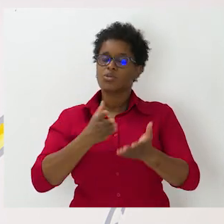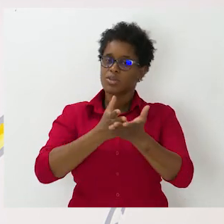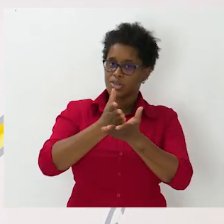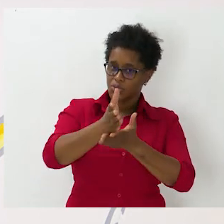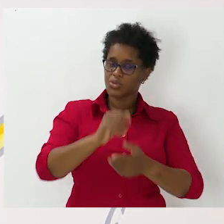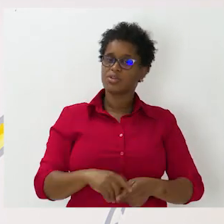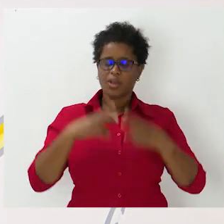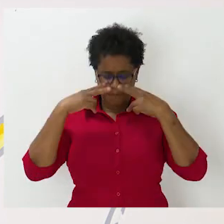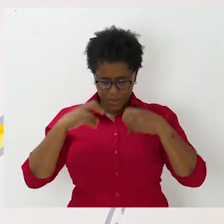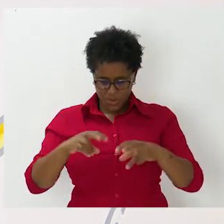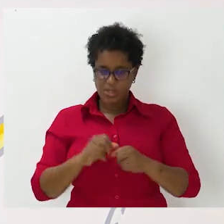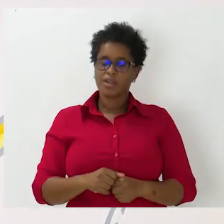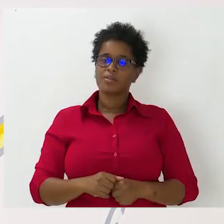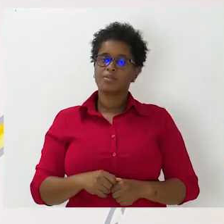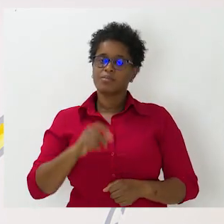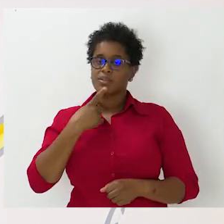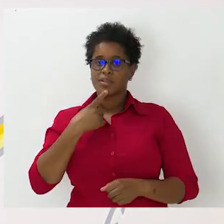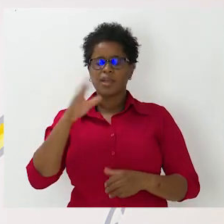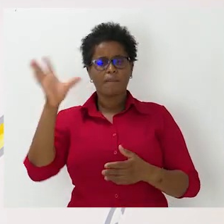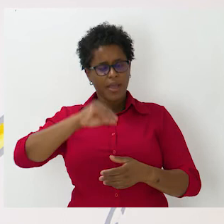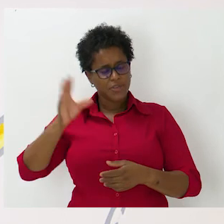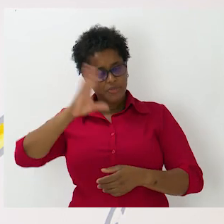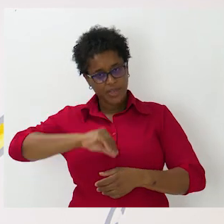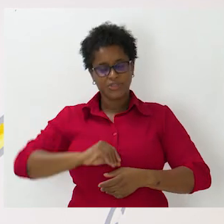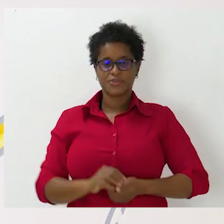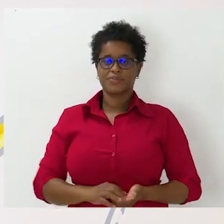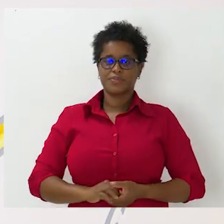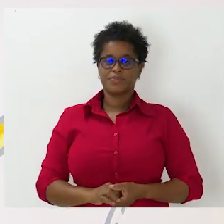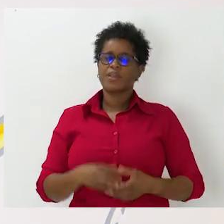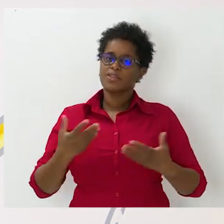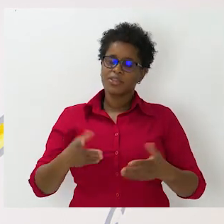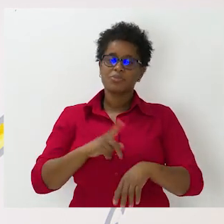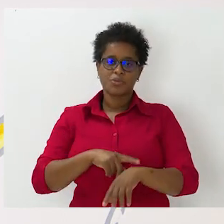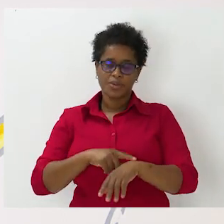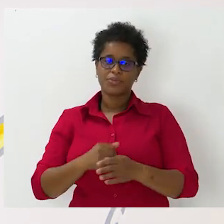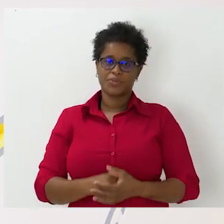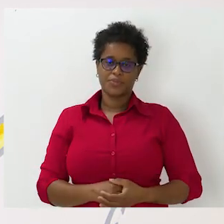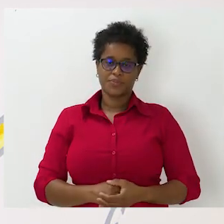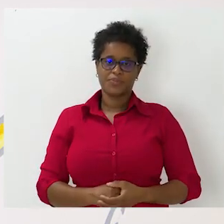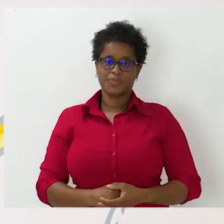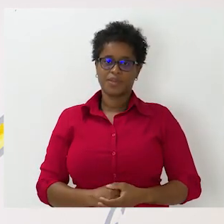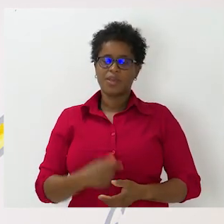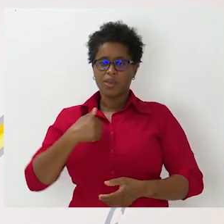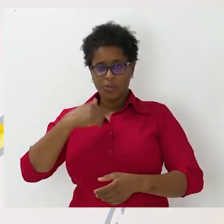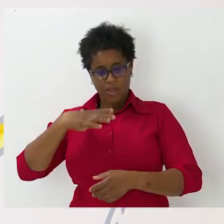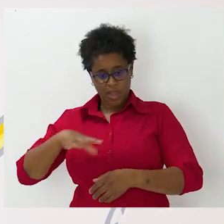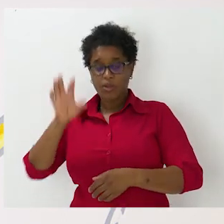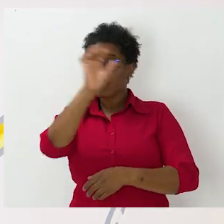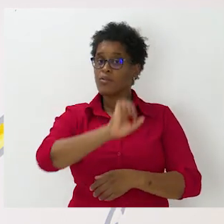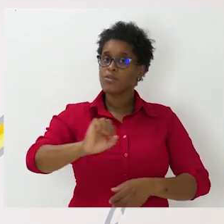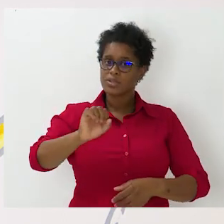Continuem a pesquisar para saber mais e mais. Neste momento, eu quero que